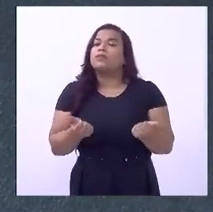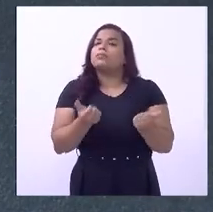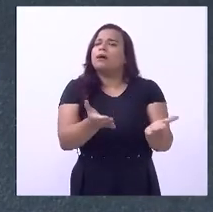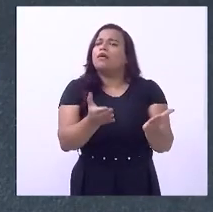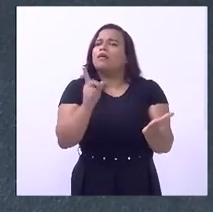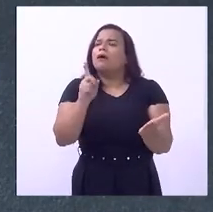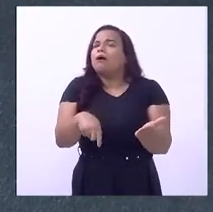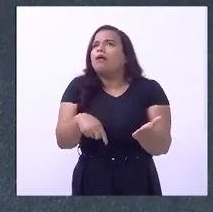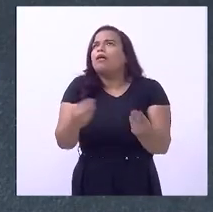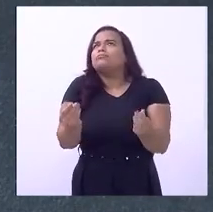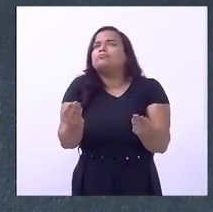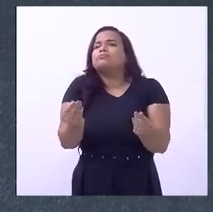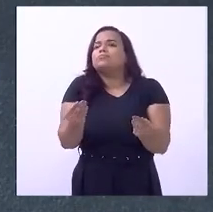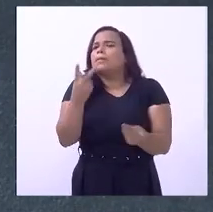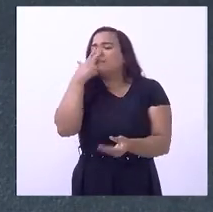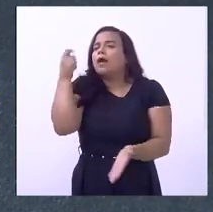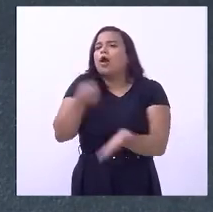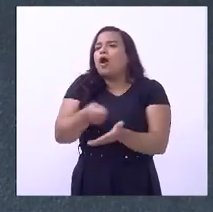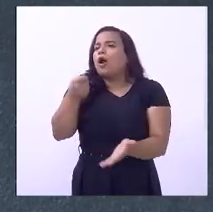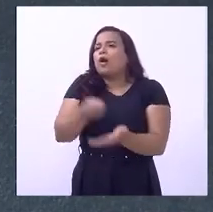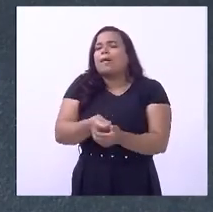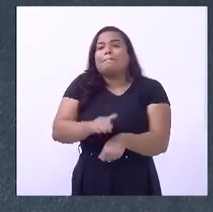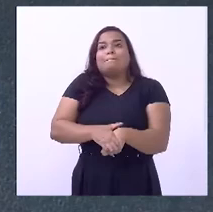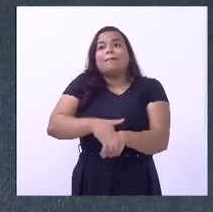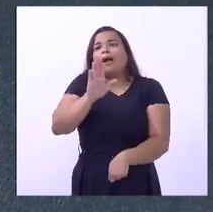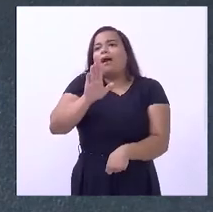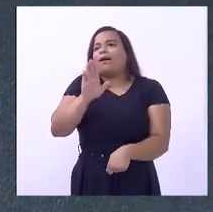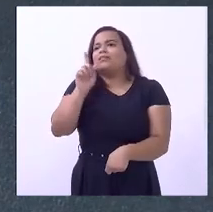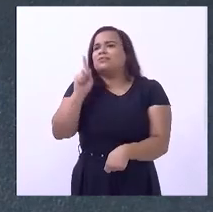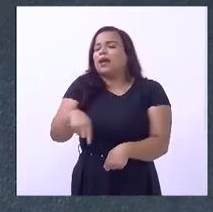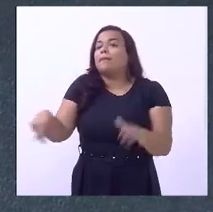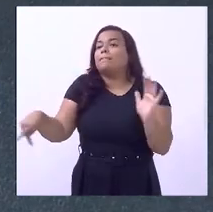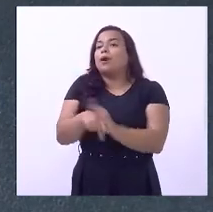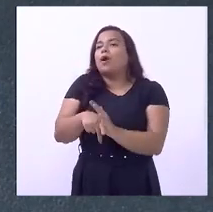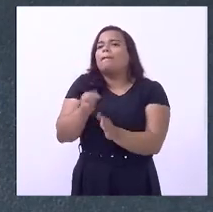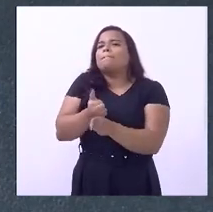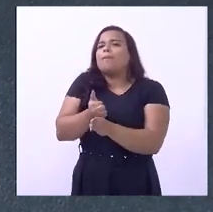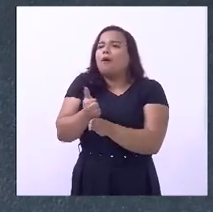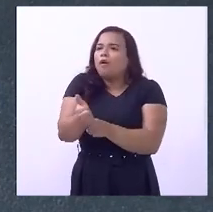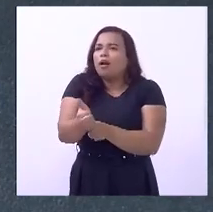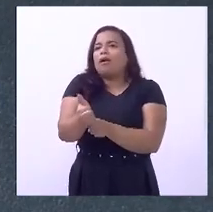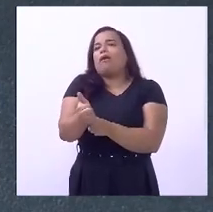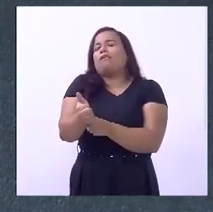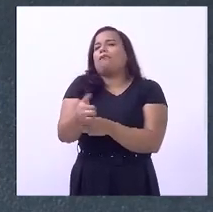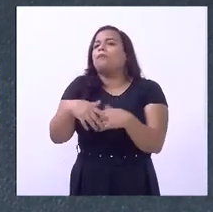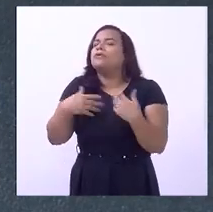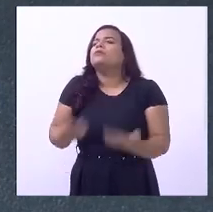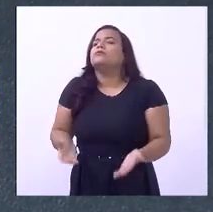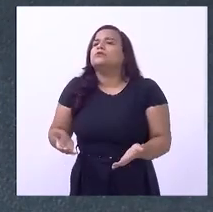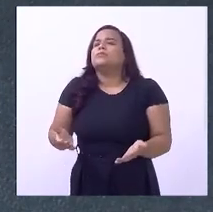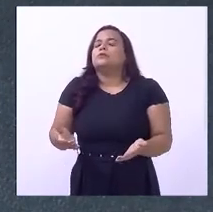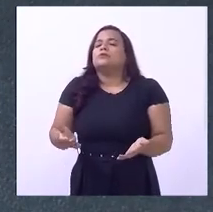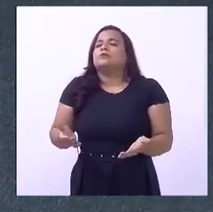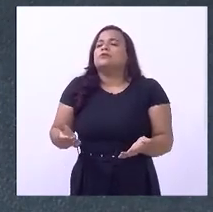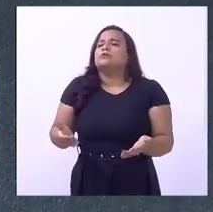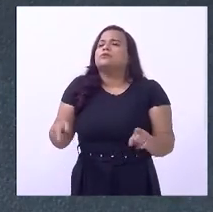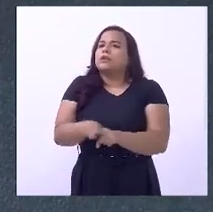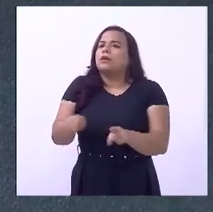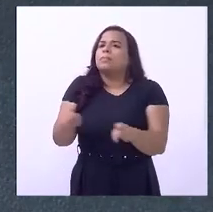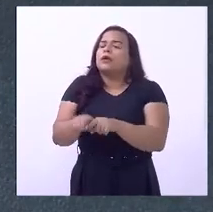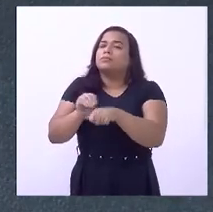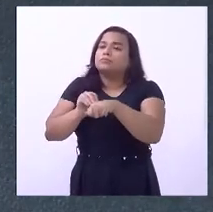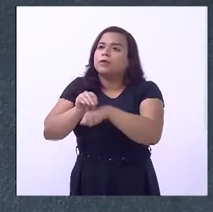é mais do que obrigação moral dessa casa. Isso posto, presidenta,